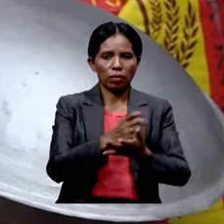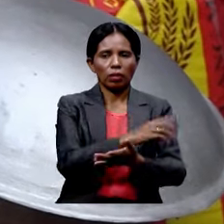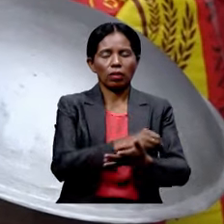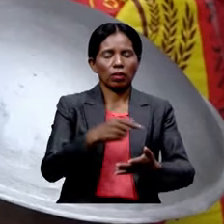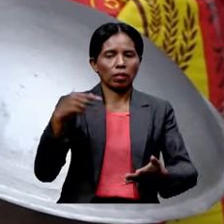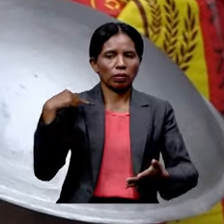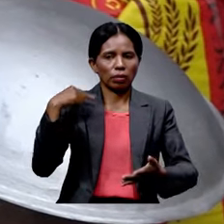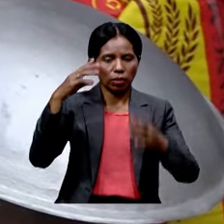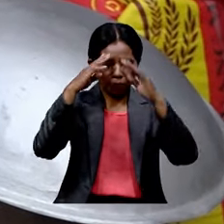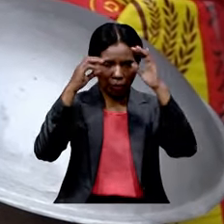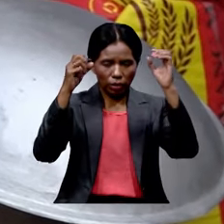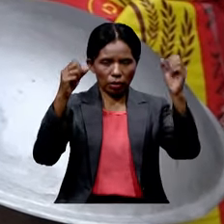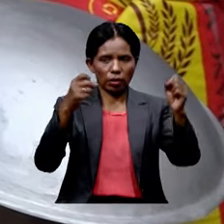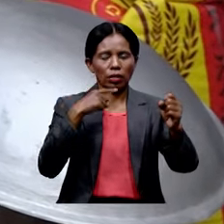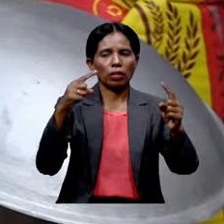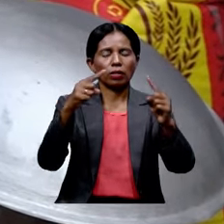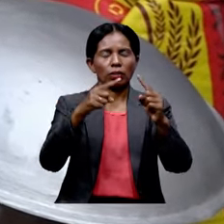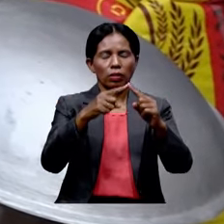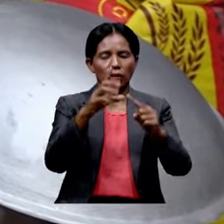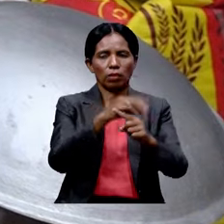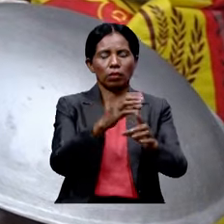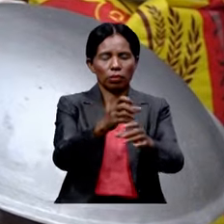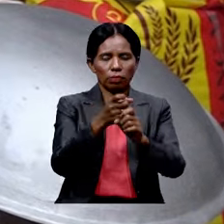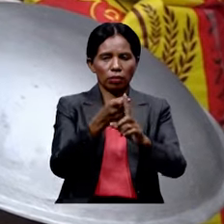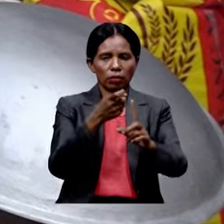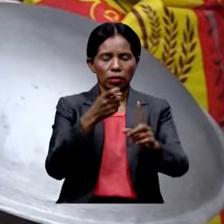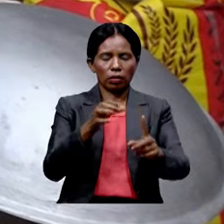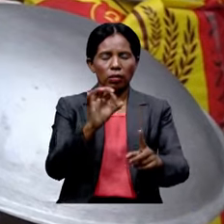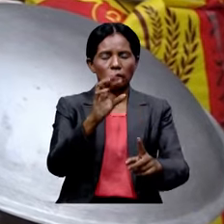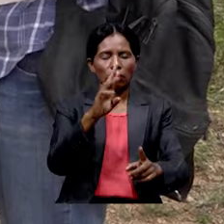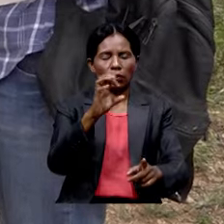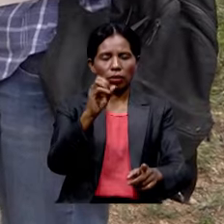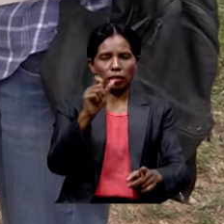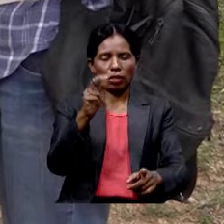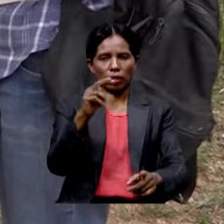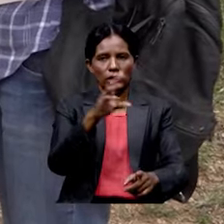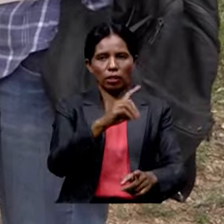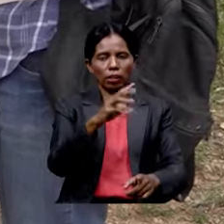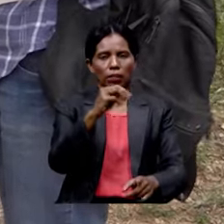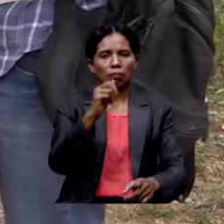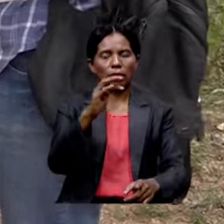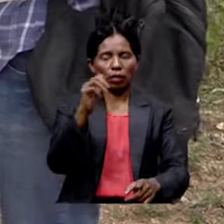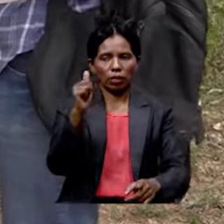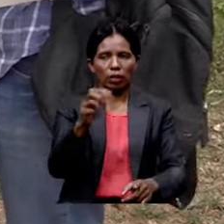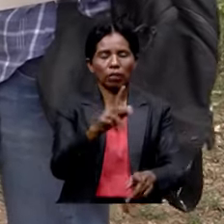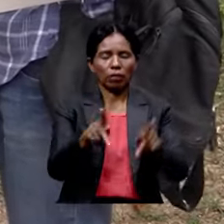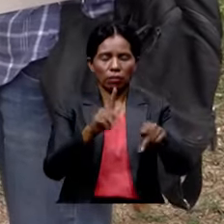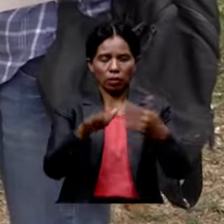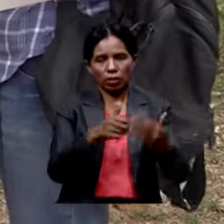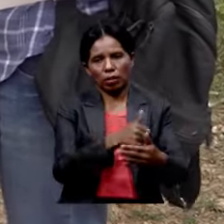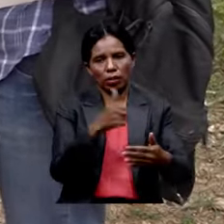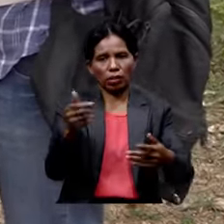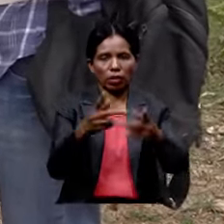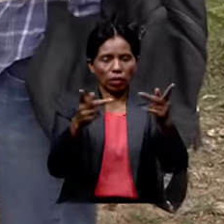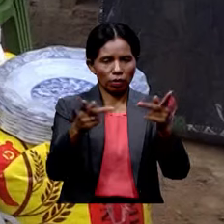Gabinete Presidência da República, toia remissiu, simo direita Rússia Florinda Nia Inan, Maria da Conceição Ribeiro, no comunidade Balon e a